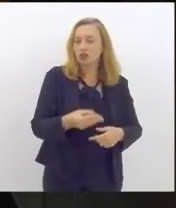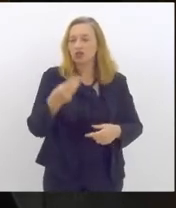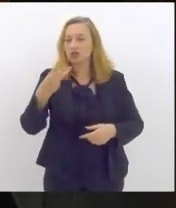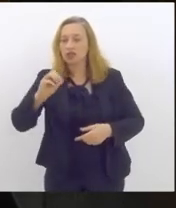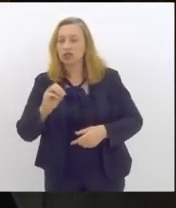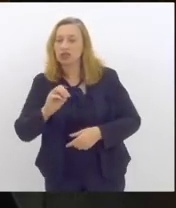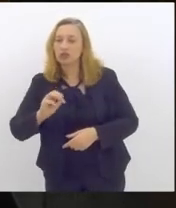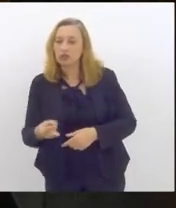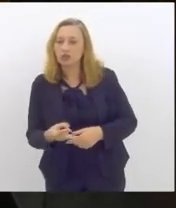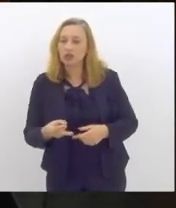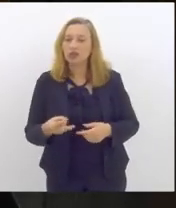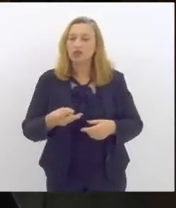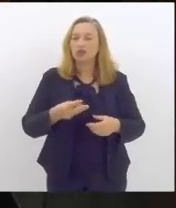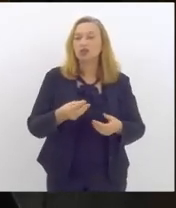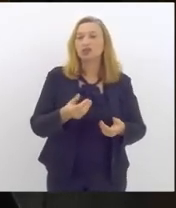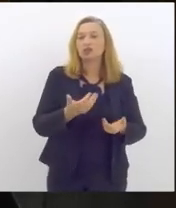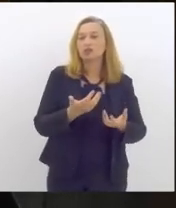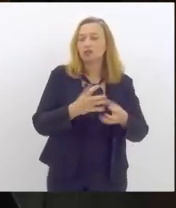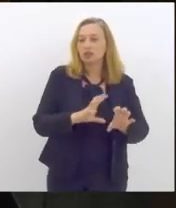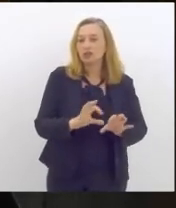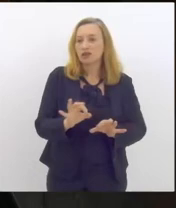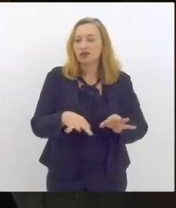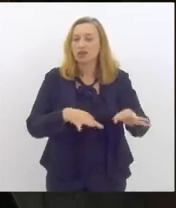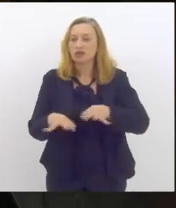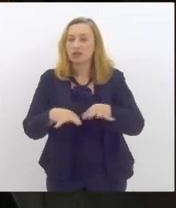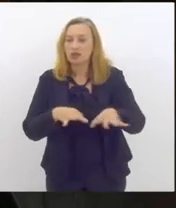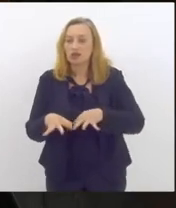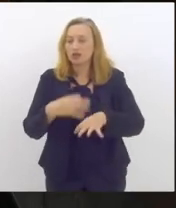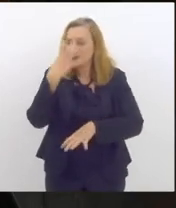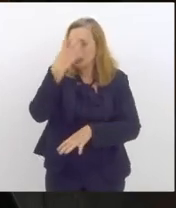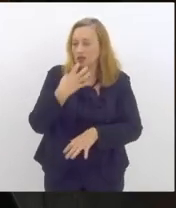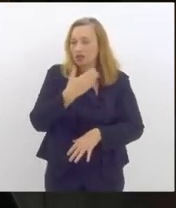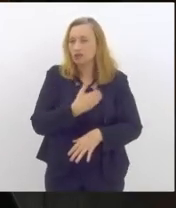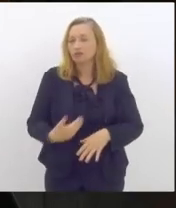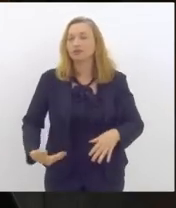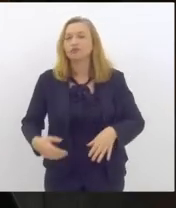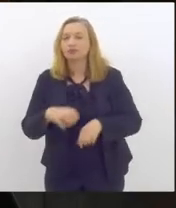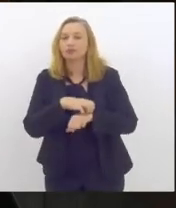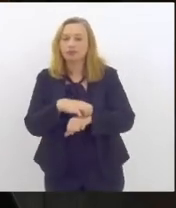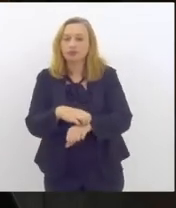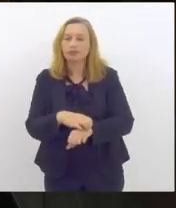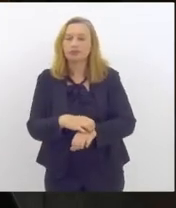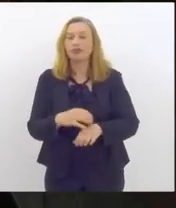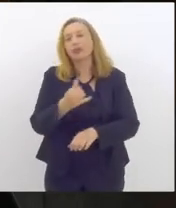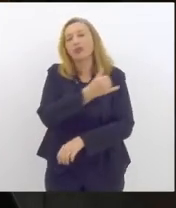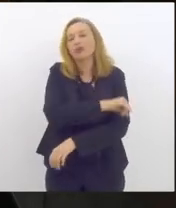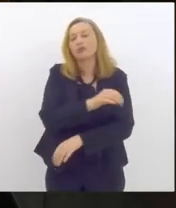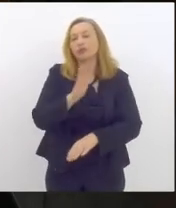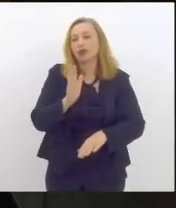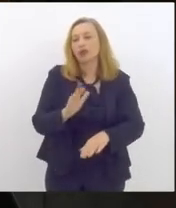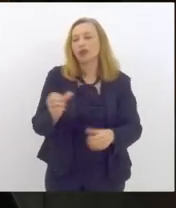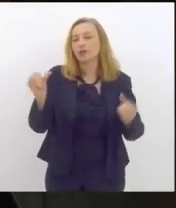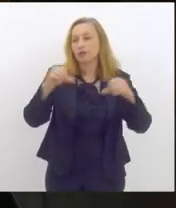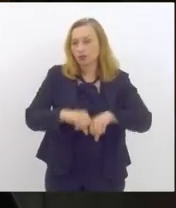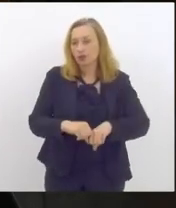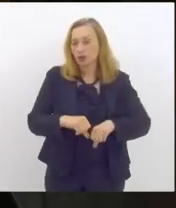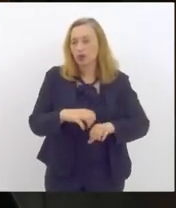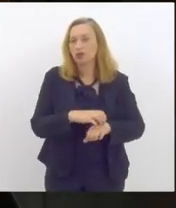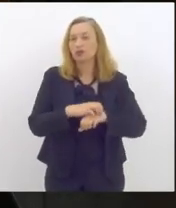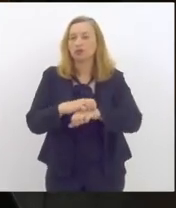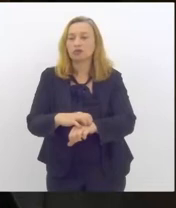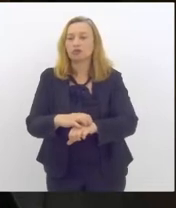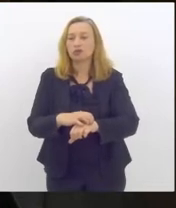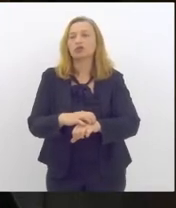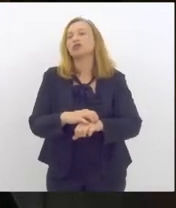de fazer planejamento sério Transportes Públicos do Estado do Rio de Janeiro nos Estados com pior mobilidade urbana do nosso país e do